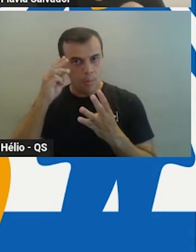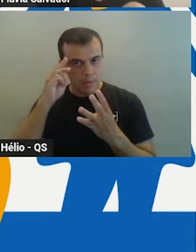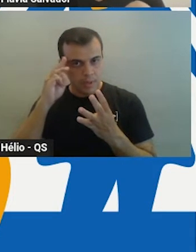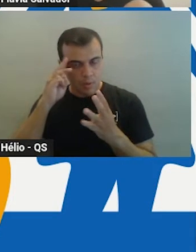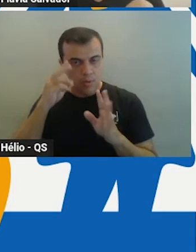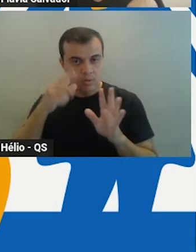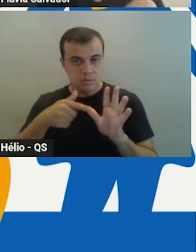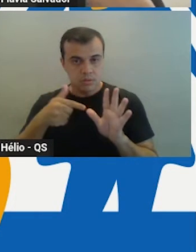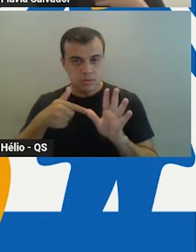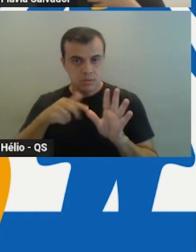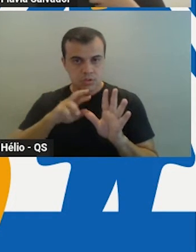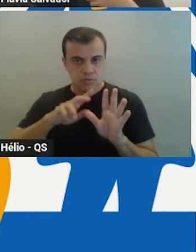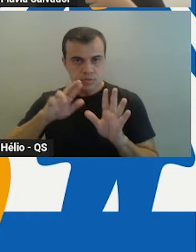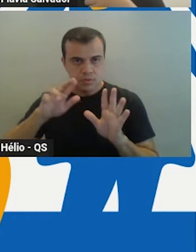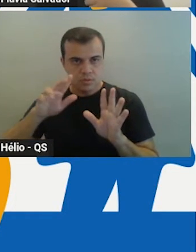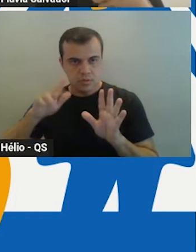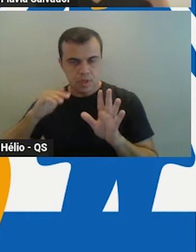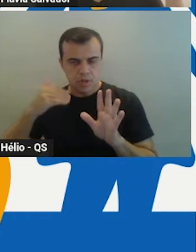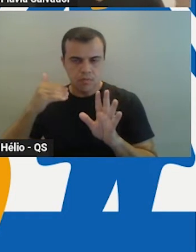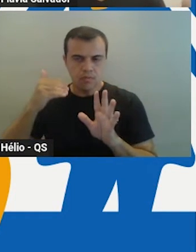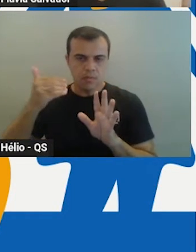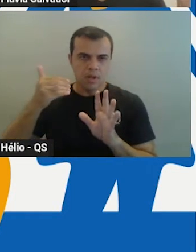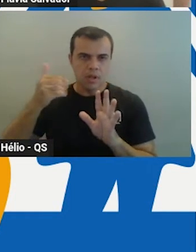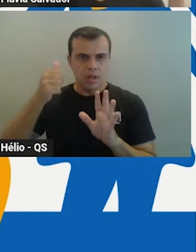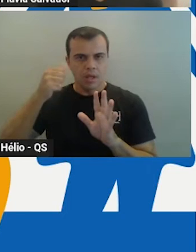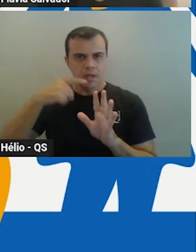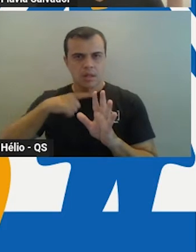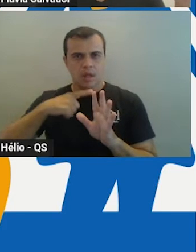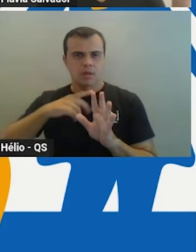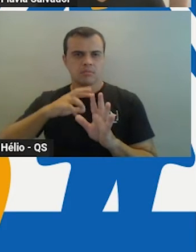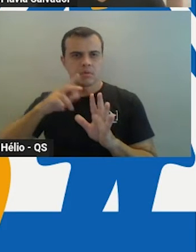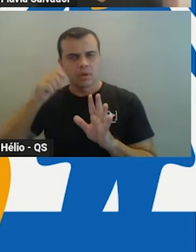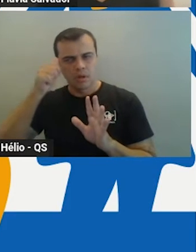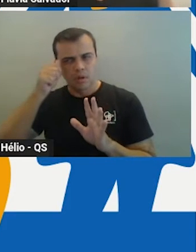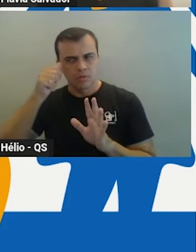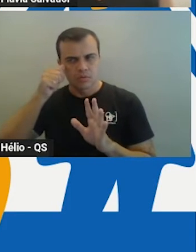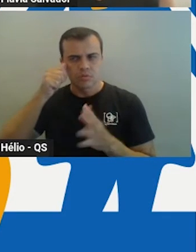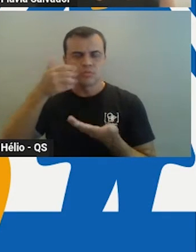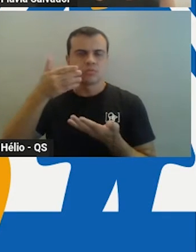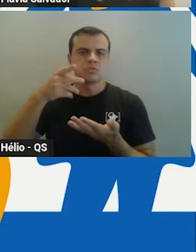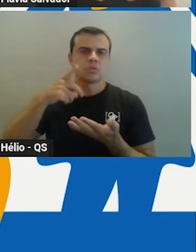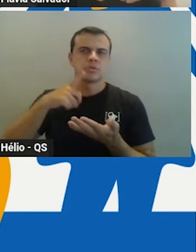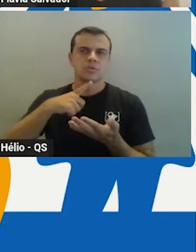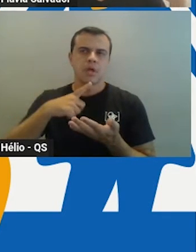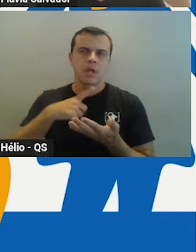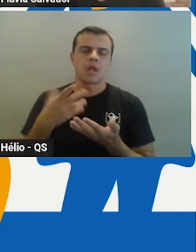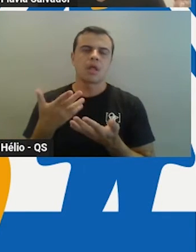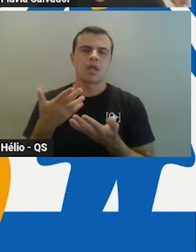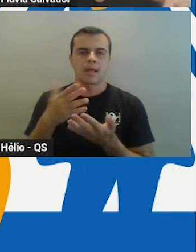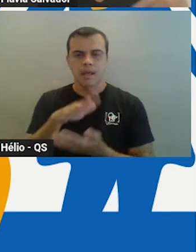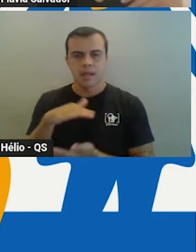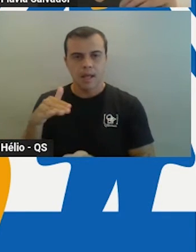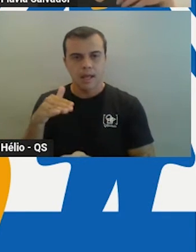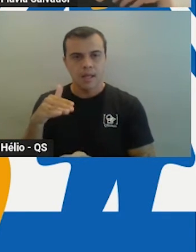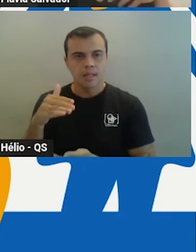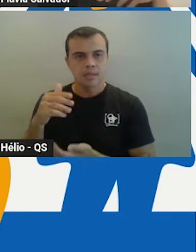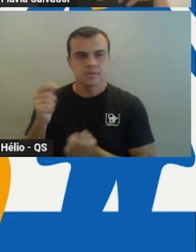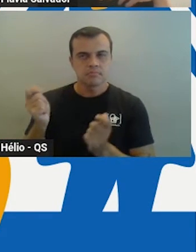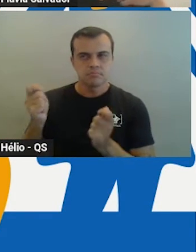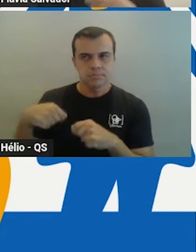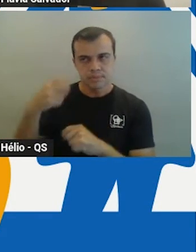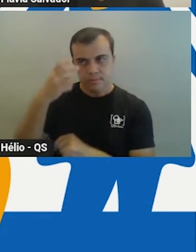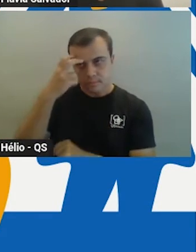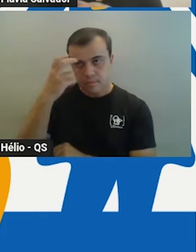os transtornos globais de desenvolvimento, que aí entram os autistas, as crianças com altas